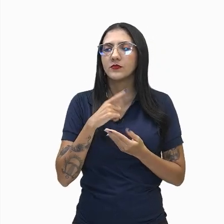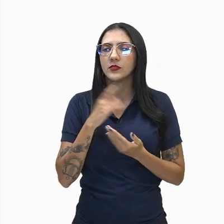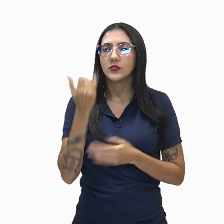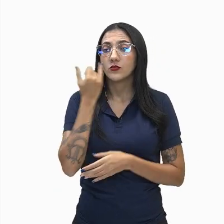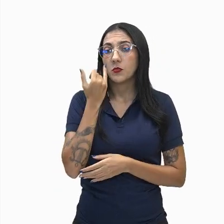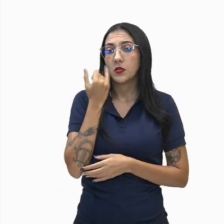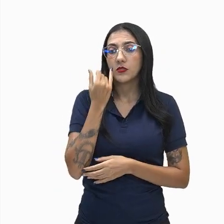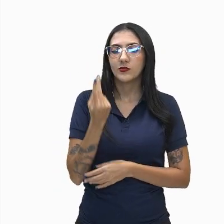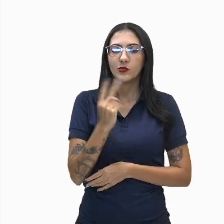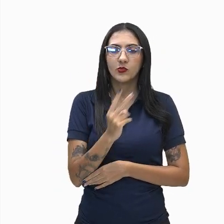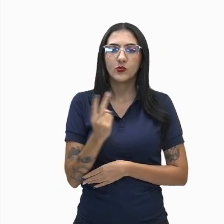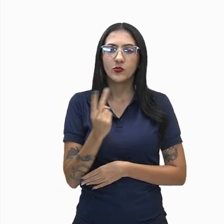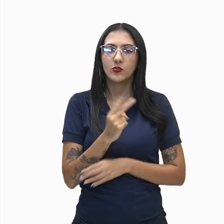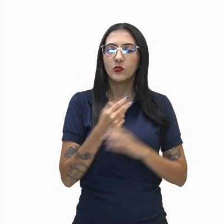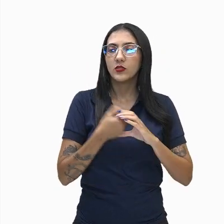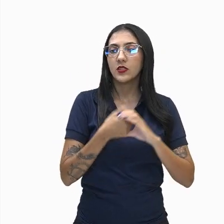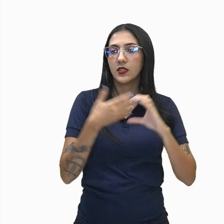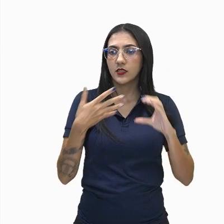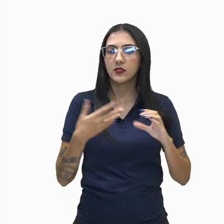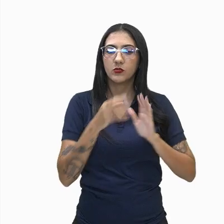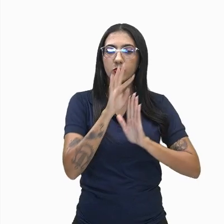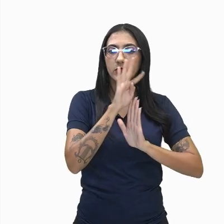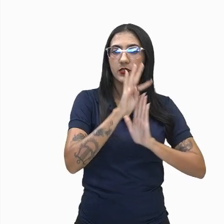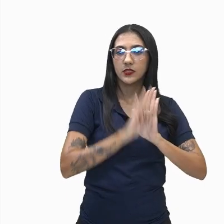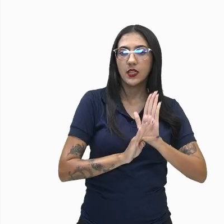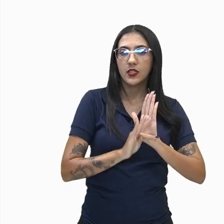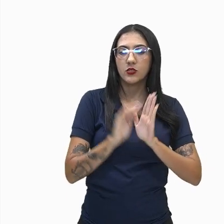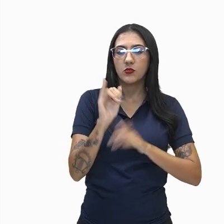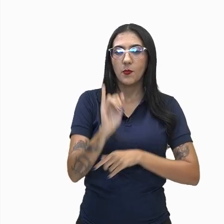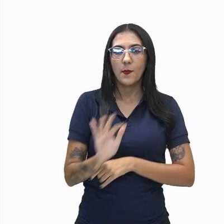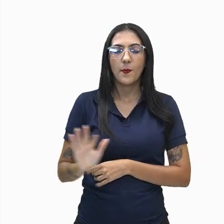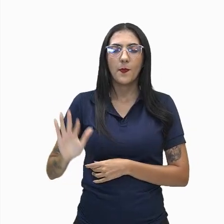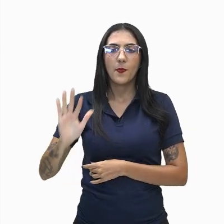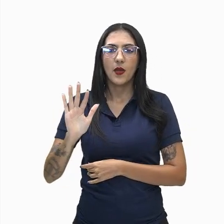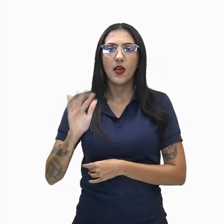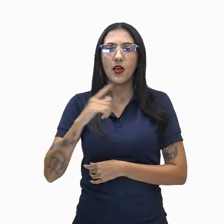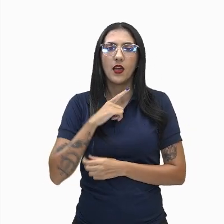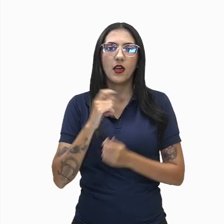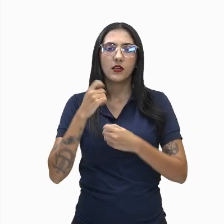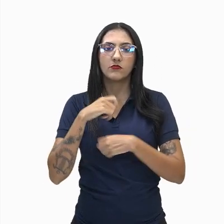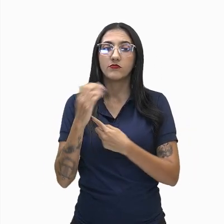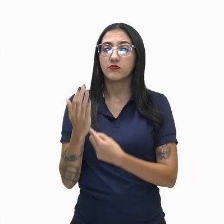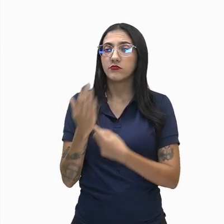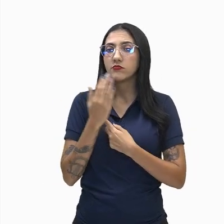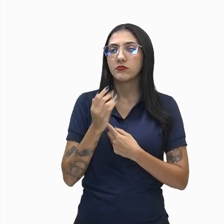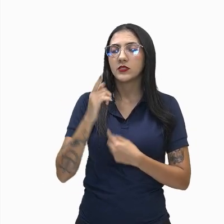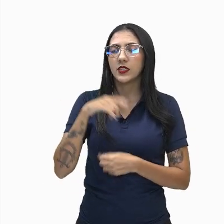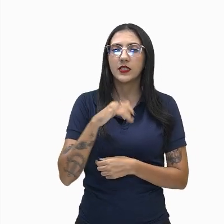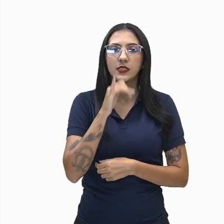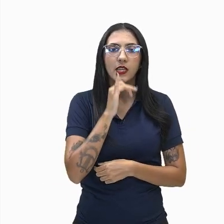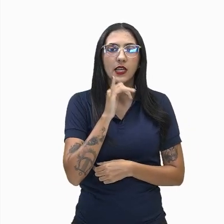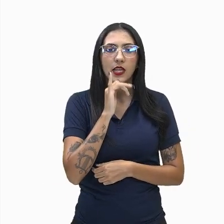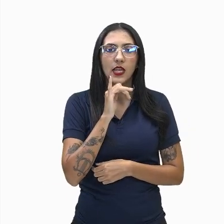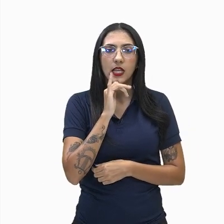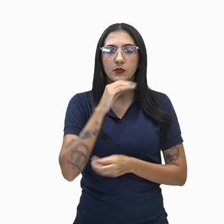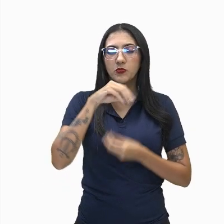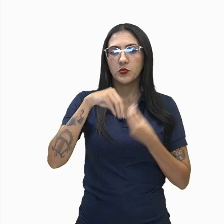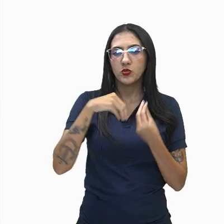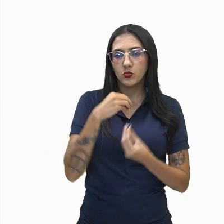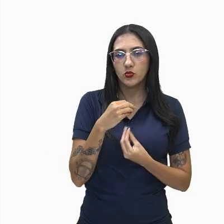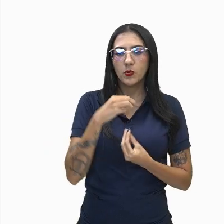desses dois elementos, o texto e a imagem, me dá um exemplo de linguagem mista.